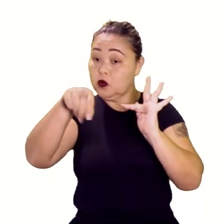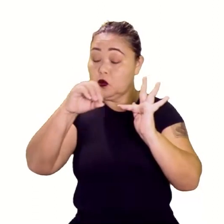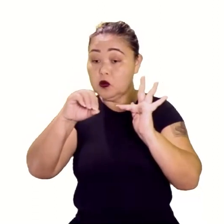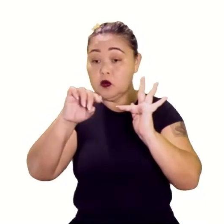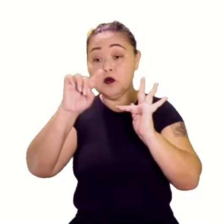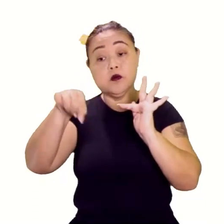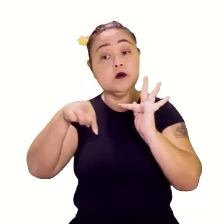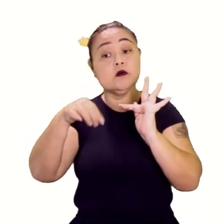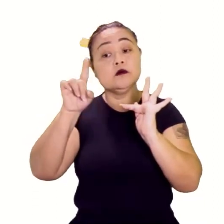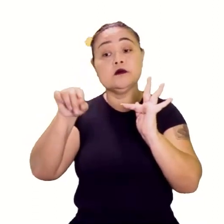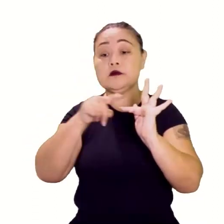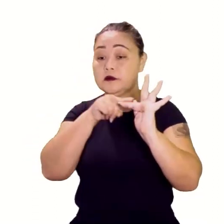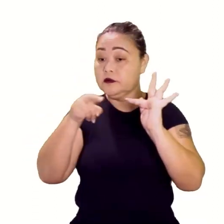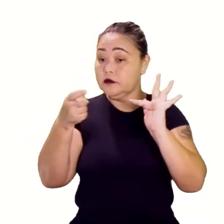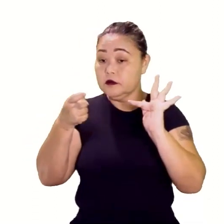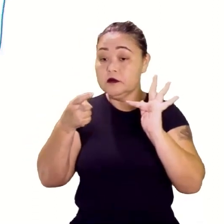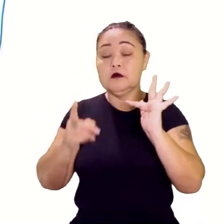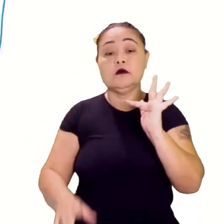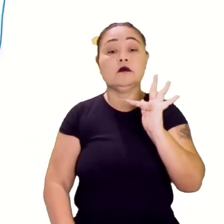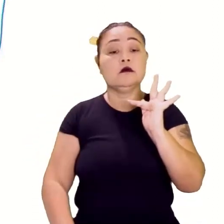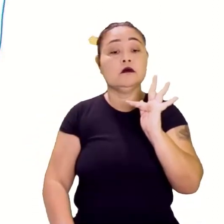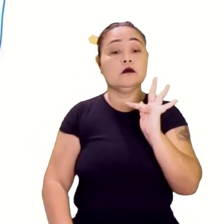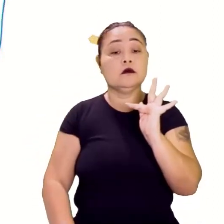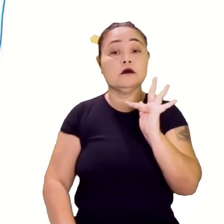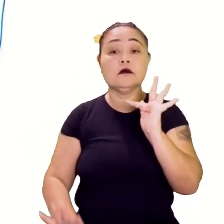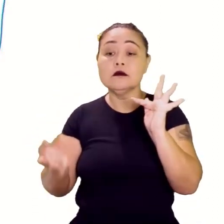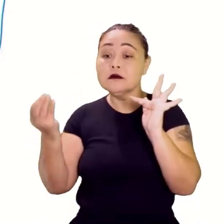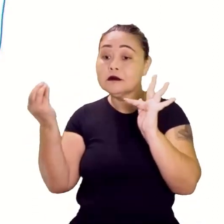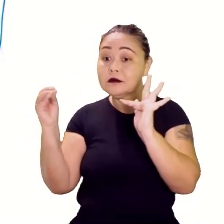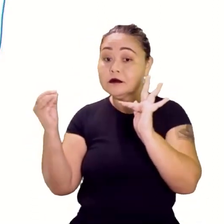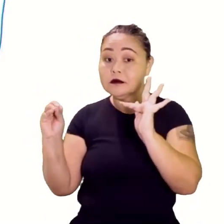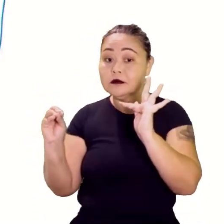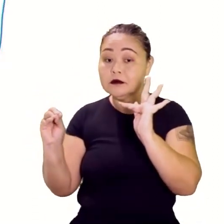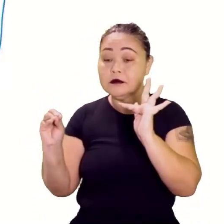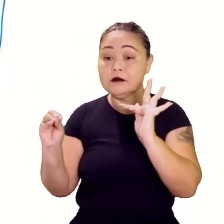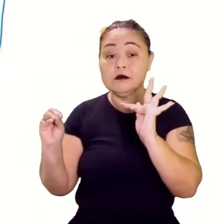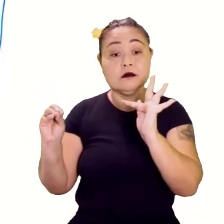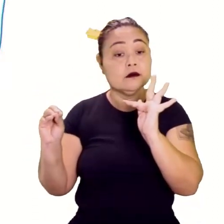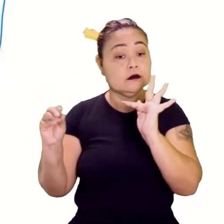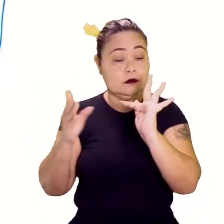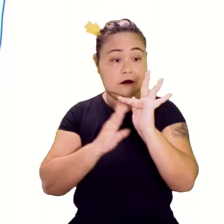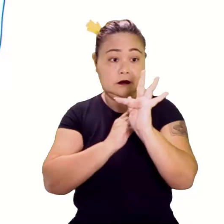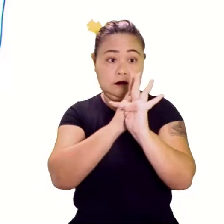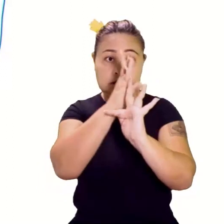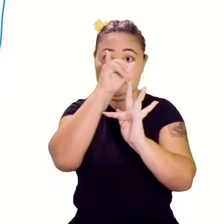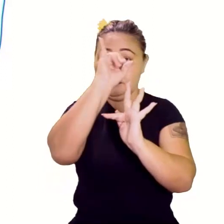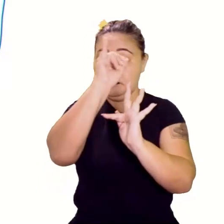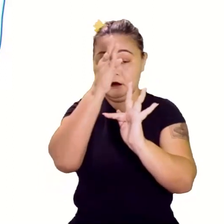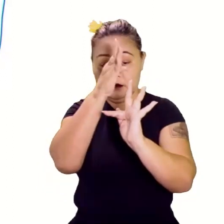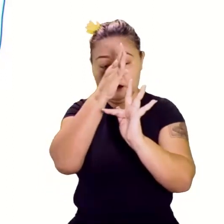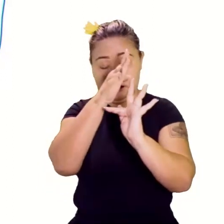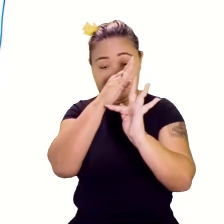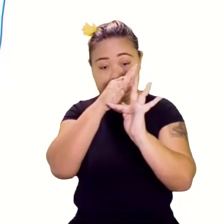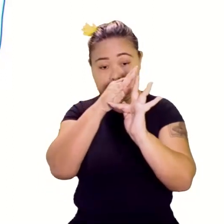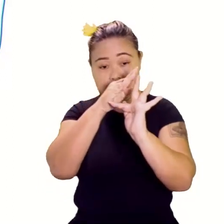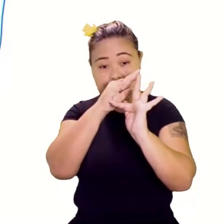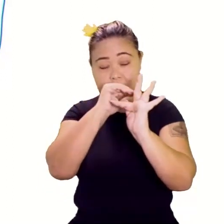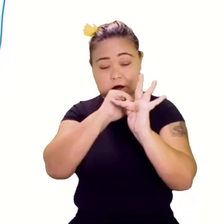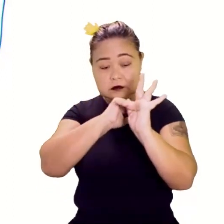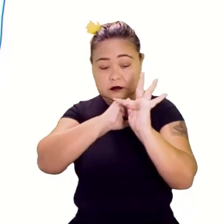não tocava o eixo x. Então vamos lá, vamos construir ela aqui. Então assim, né? Não toca o eixo y e